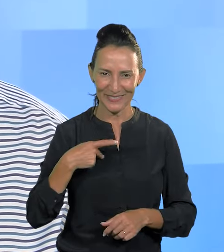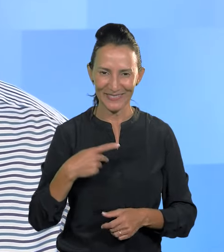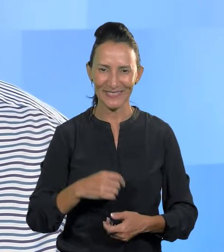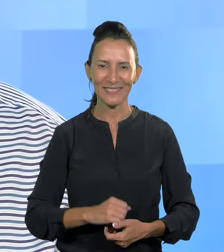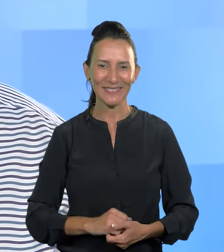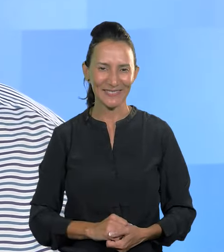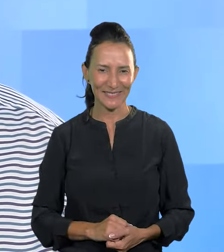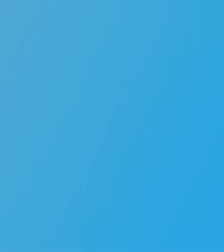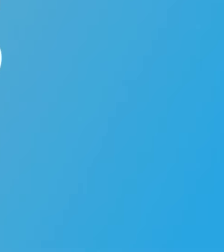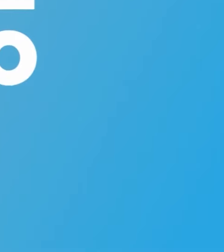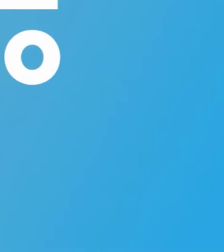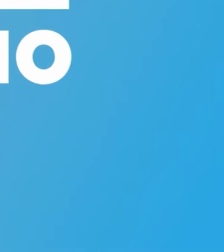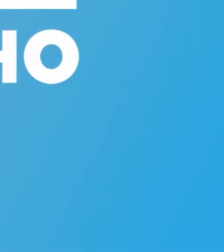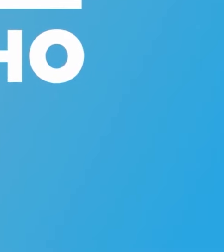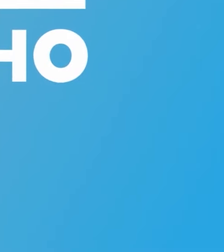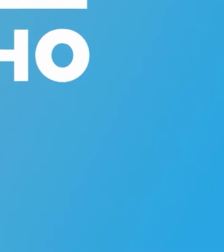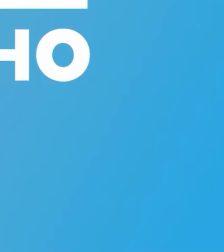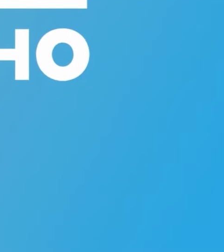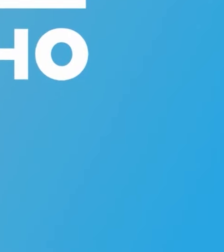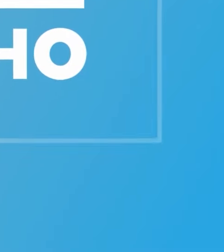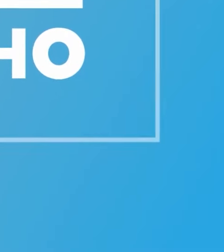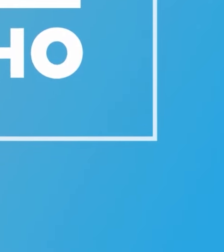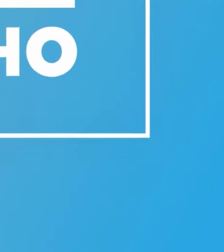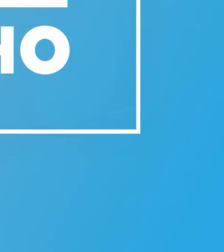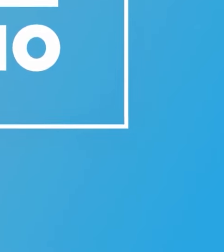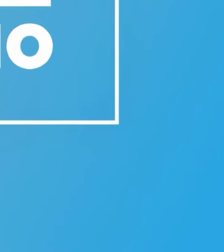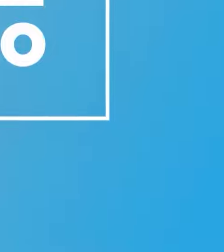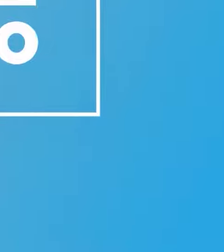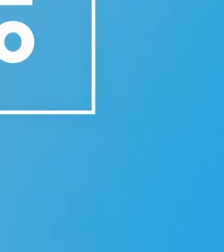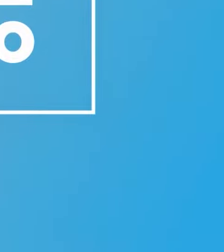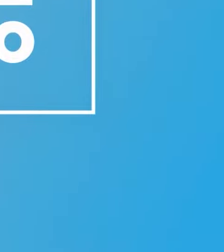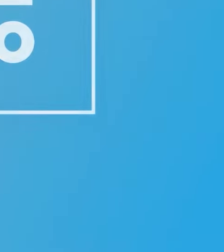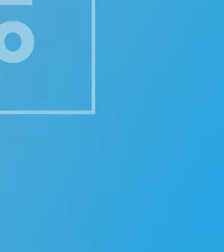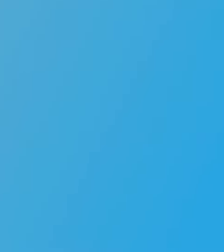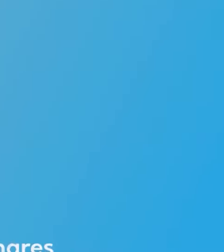reunião do Conselho de Pastores. Música Música